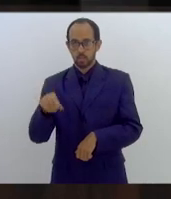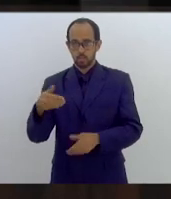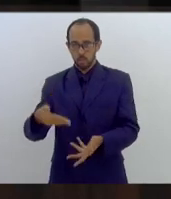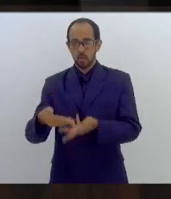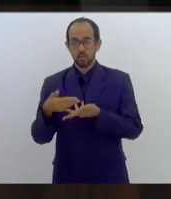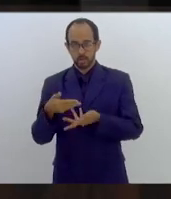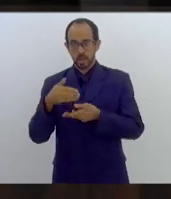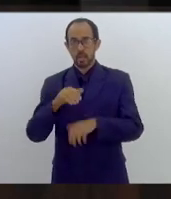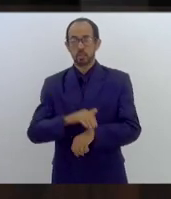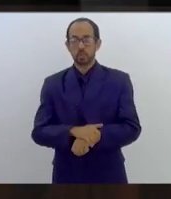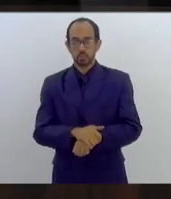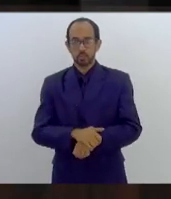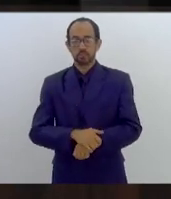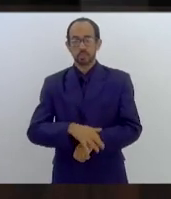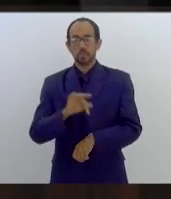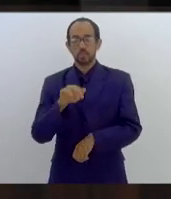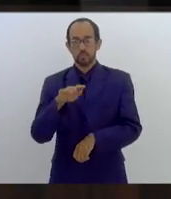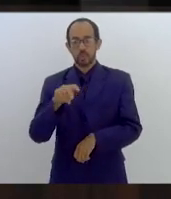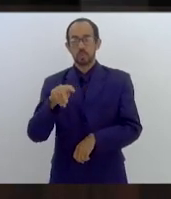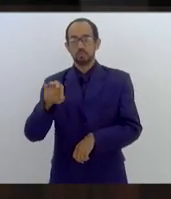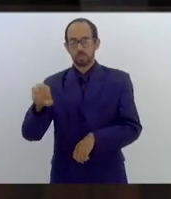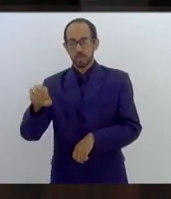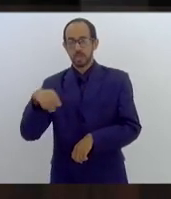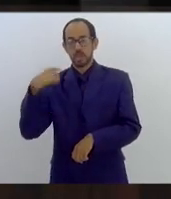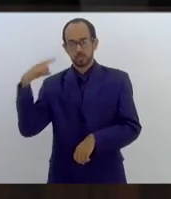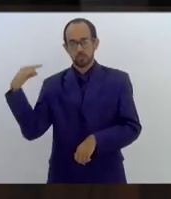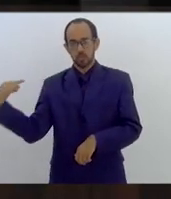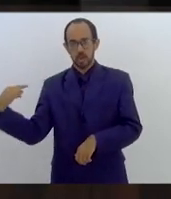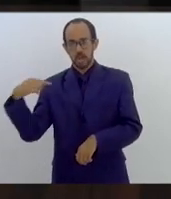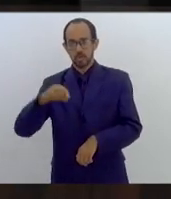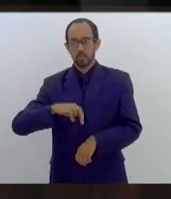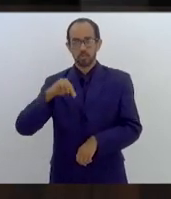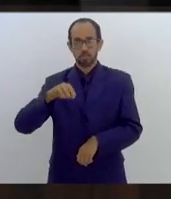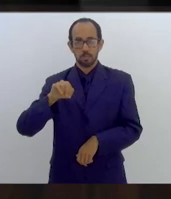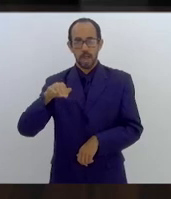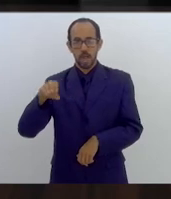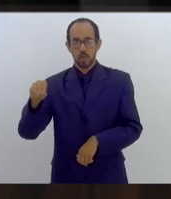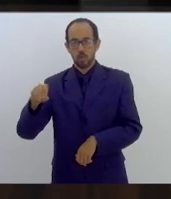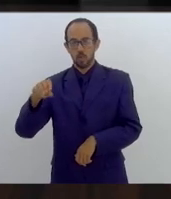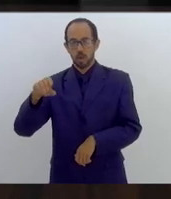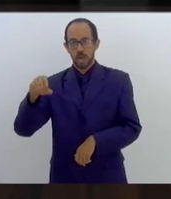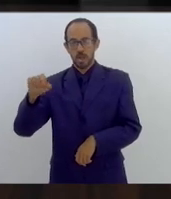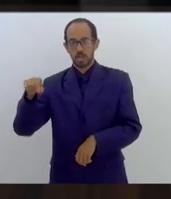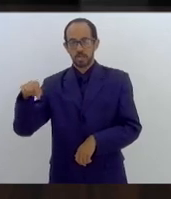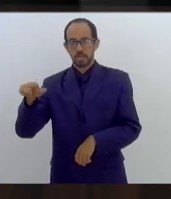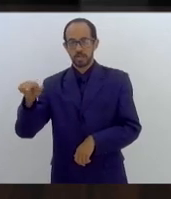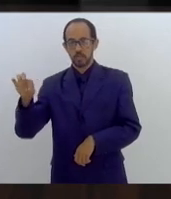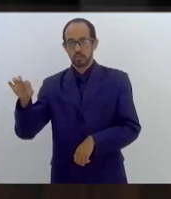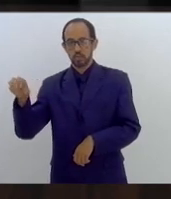convidado, Felipe Iabe, advogado, Marco Calisto, subdiretor do Departamento de Transporte,